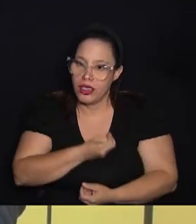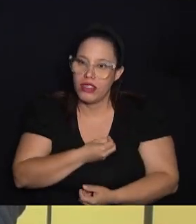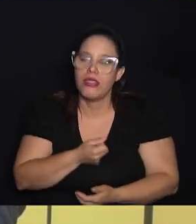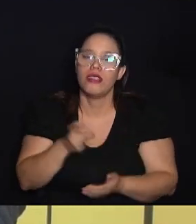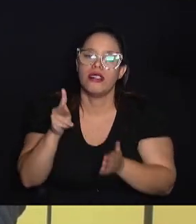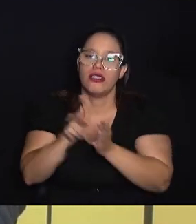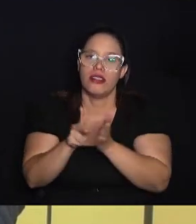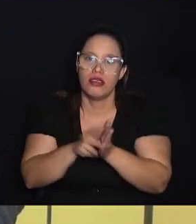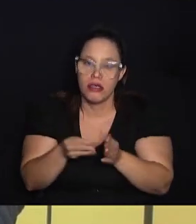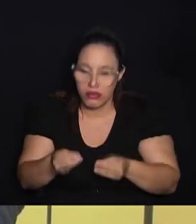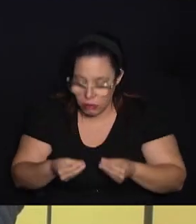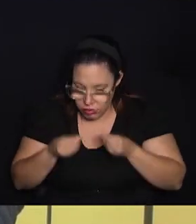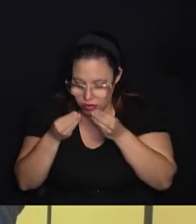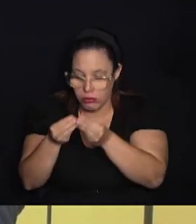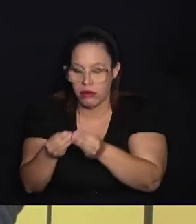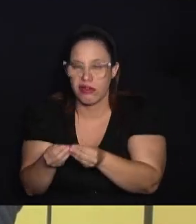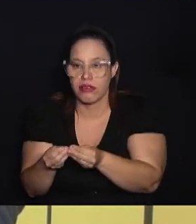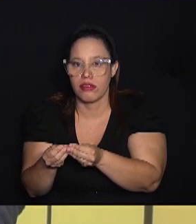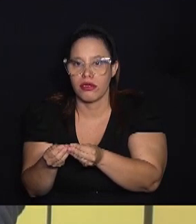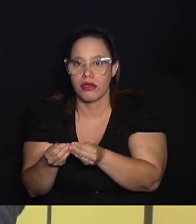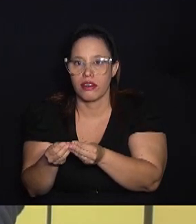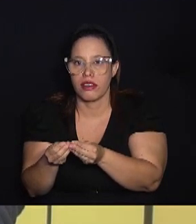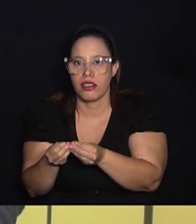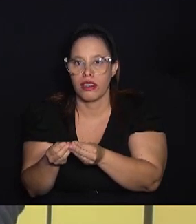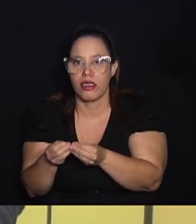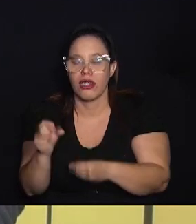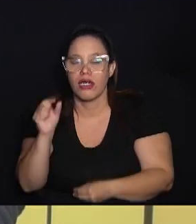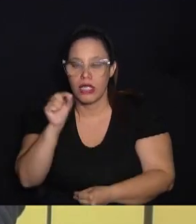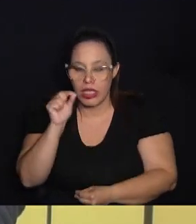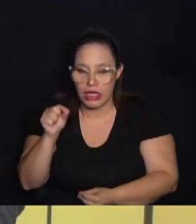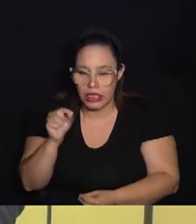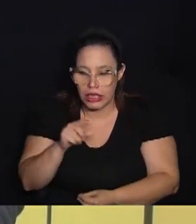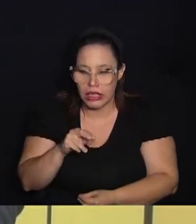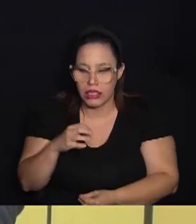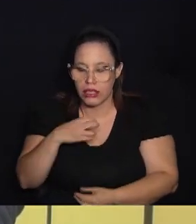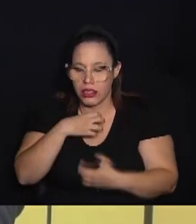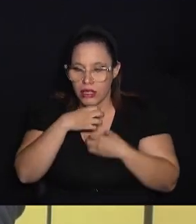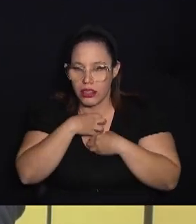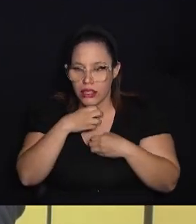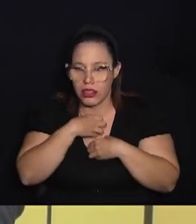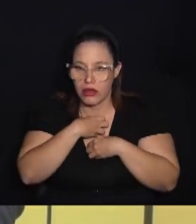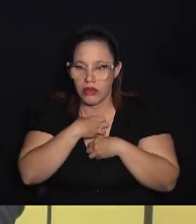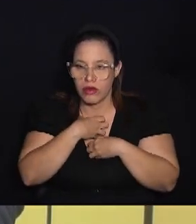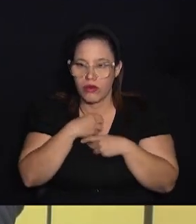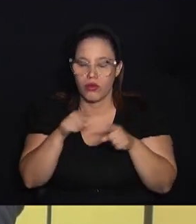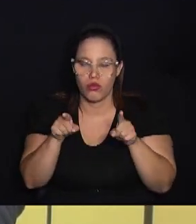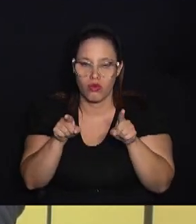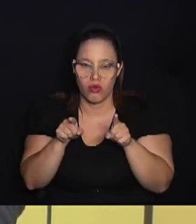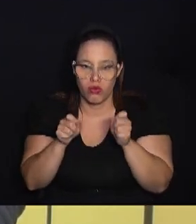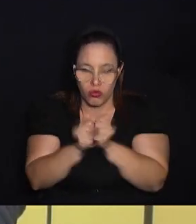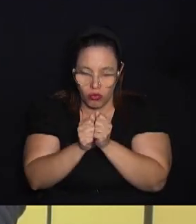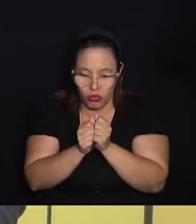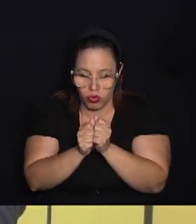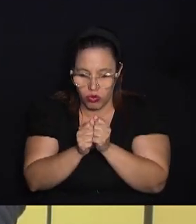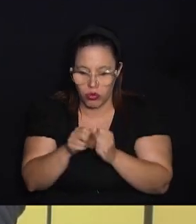tratamento eh desses sintomas clínicos com a yoga por ser uma uma prática